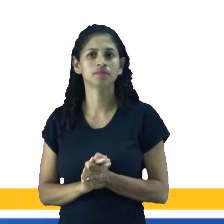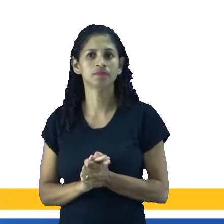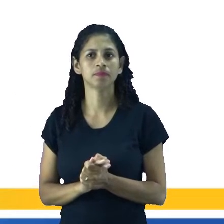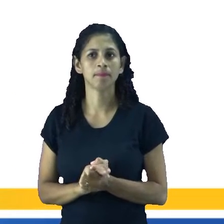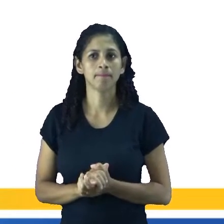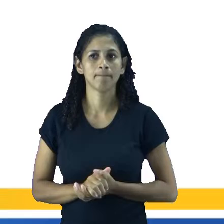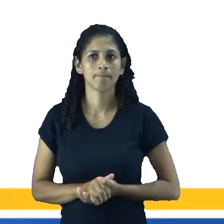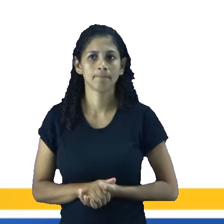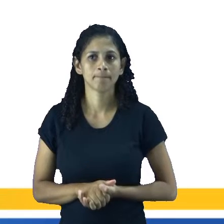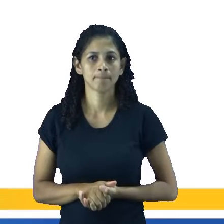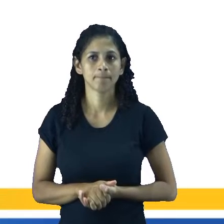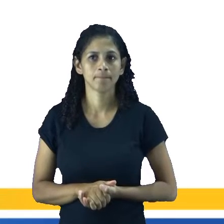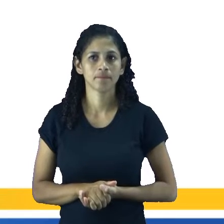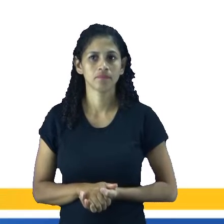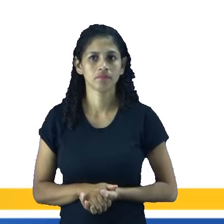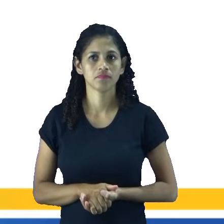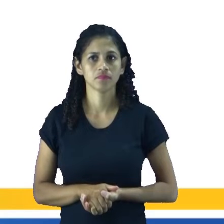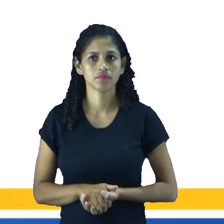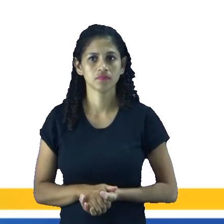separada.